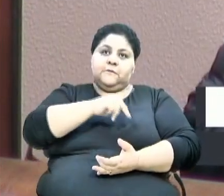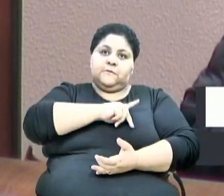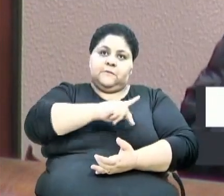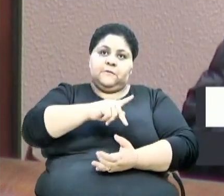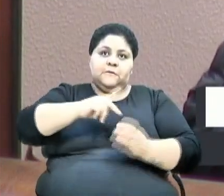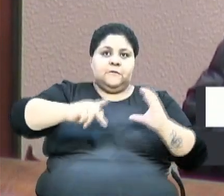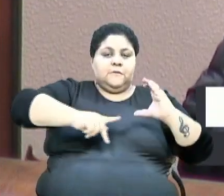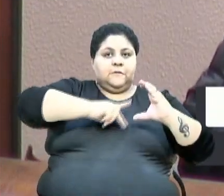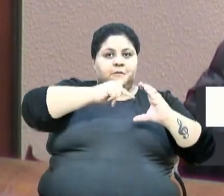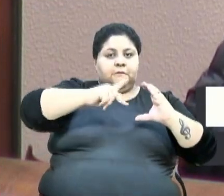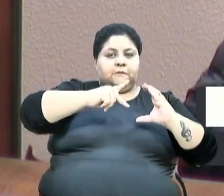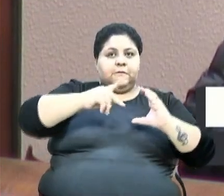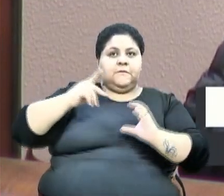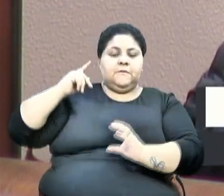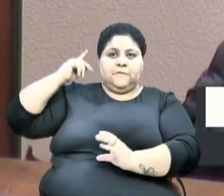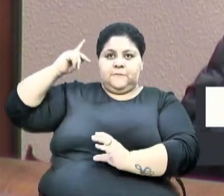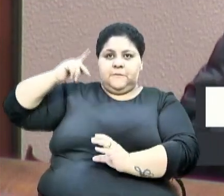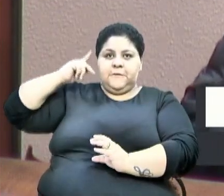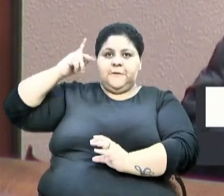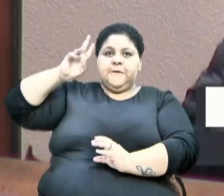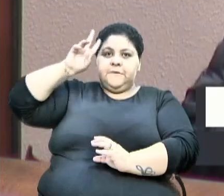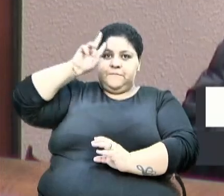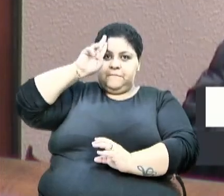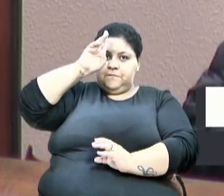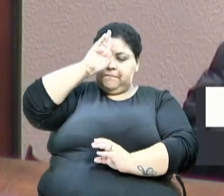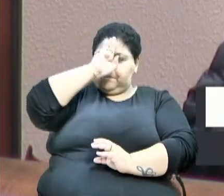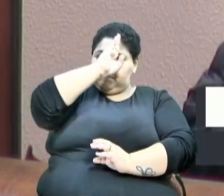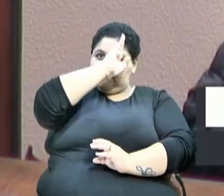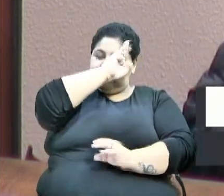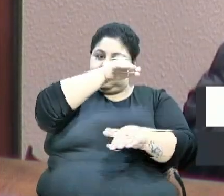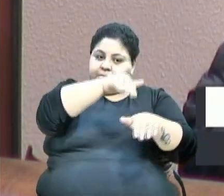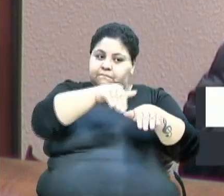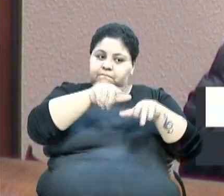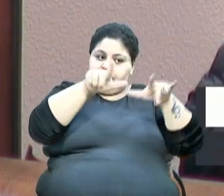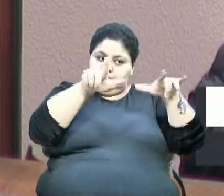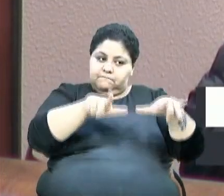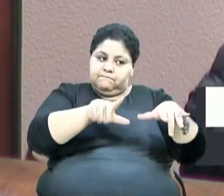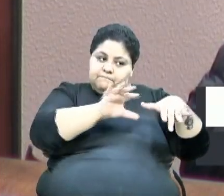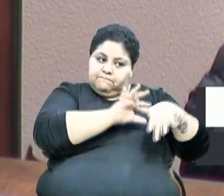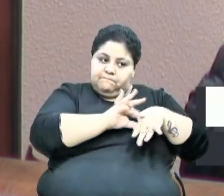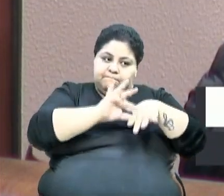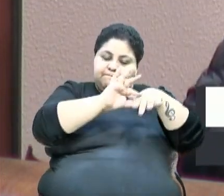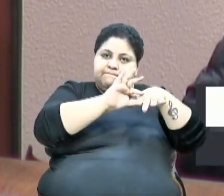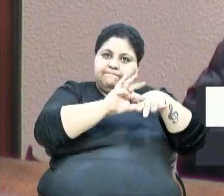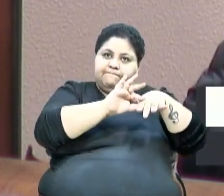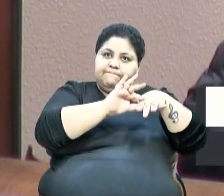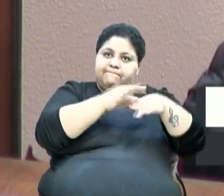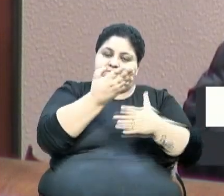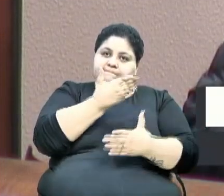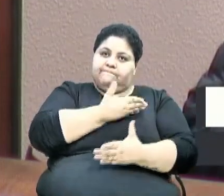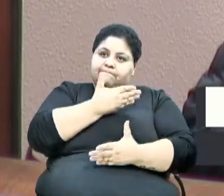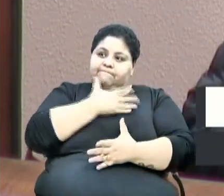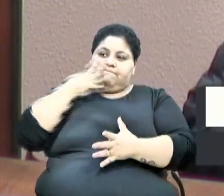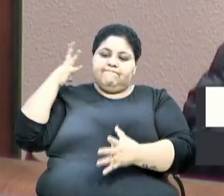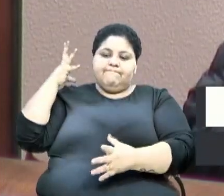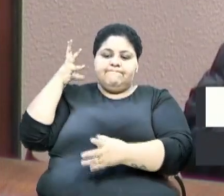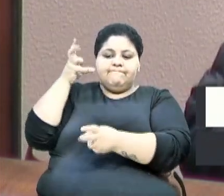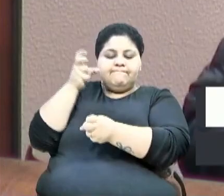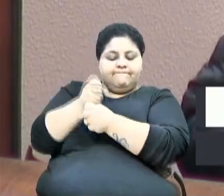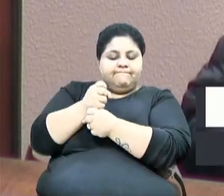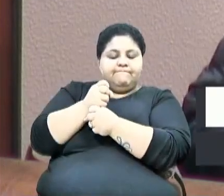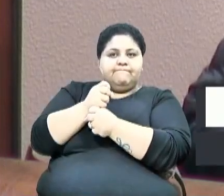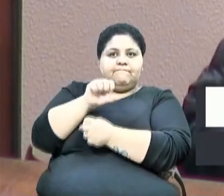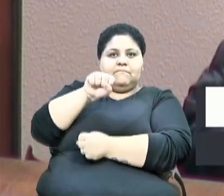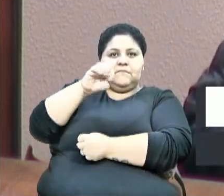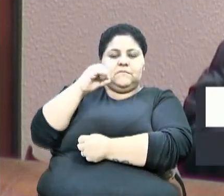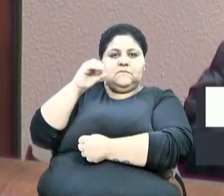do Sul, vereador José D'Ambrosio, solicito o espaço de acordo de liderança para a Sociedade Amigo dos Animais, SOAMA.